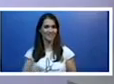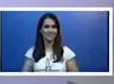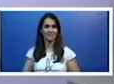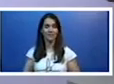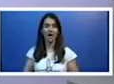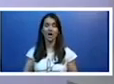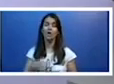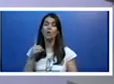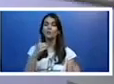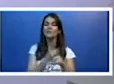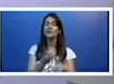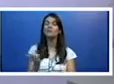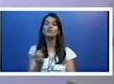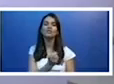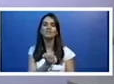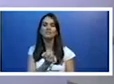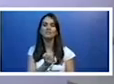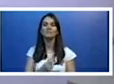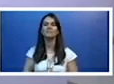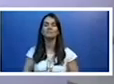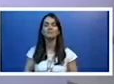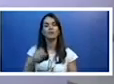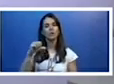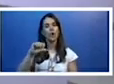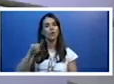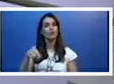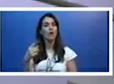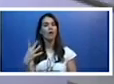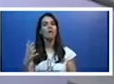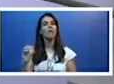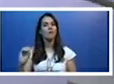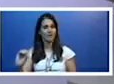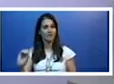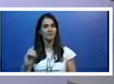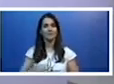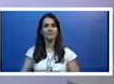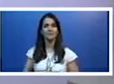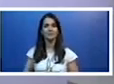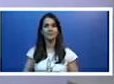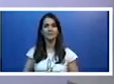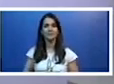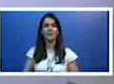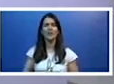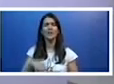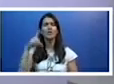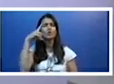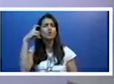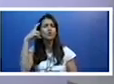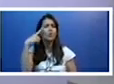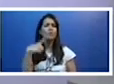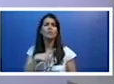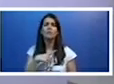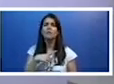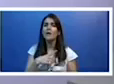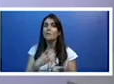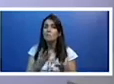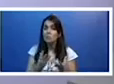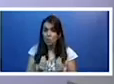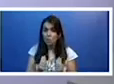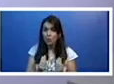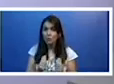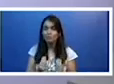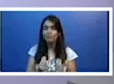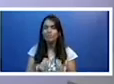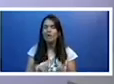que é o cateto adjacente, certo? Uma dúvida que vem muito na cabeça dos alunos